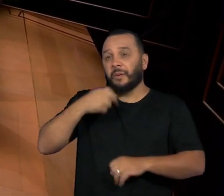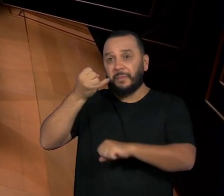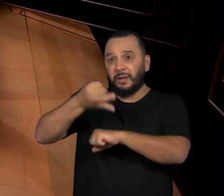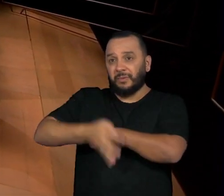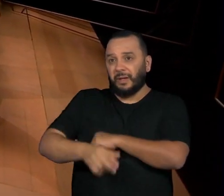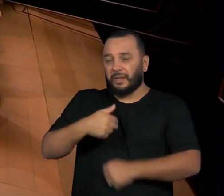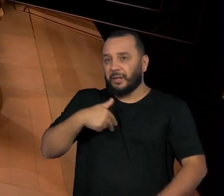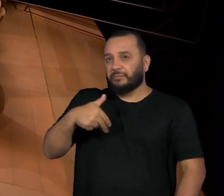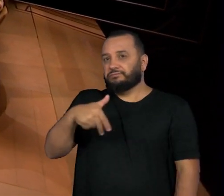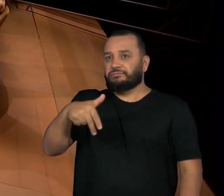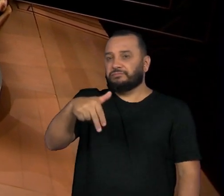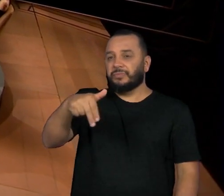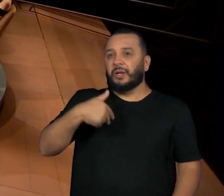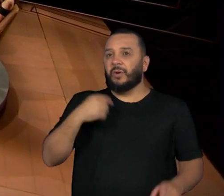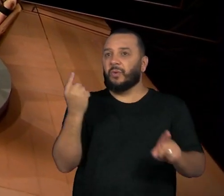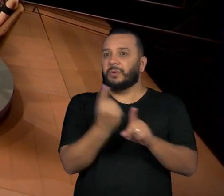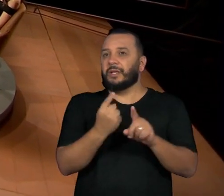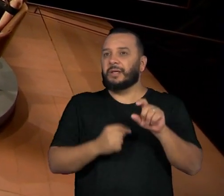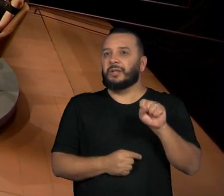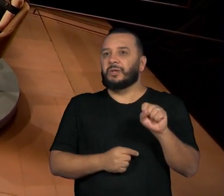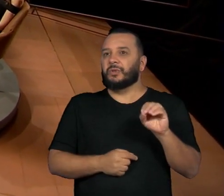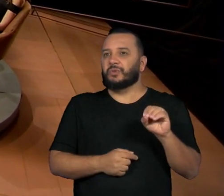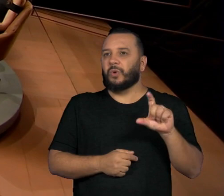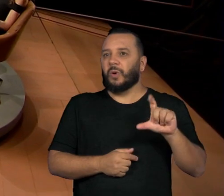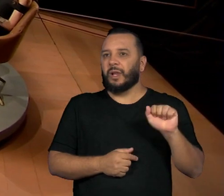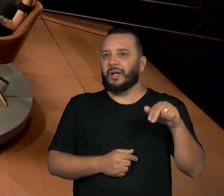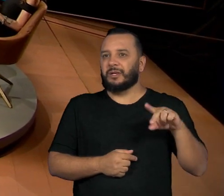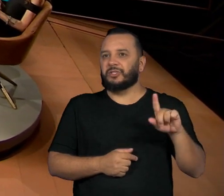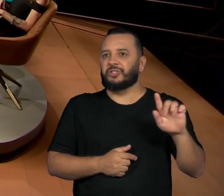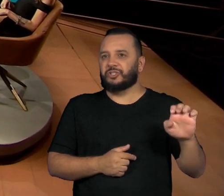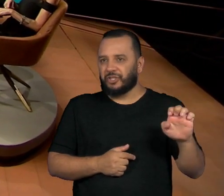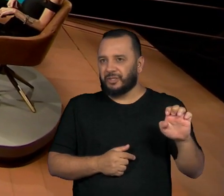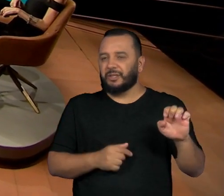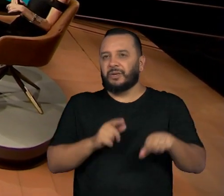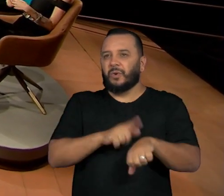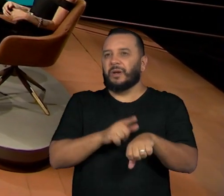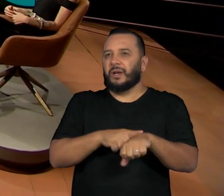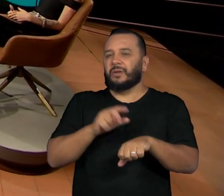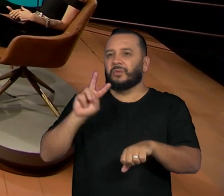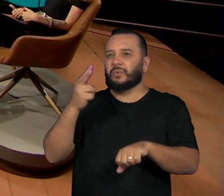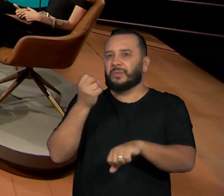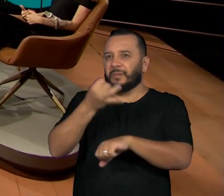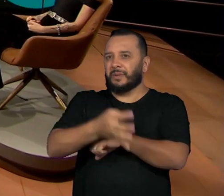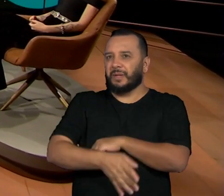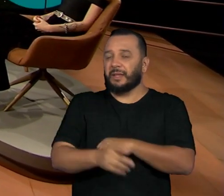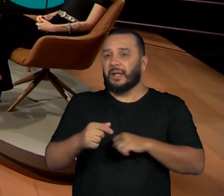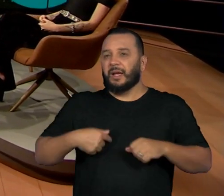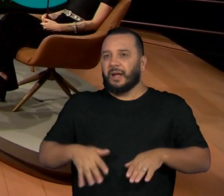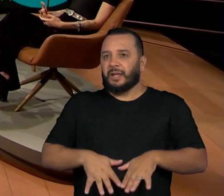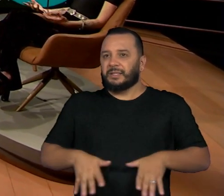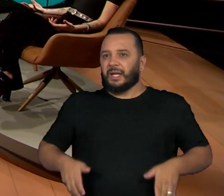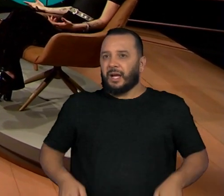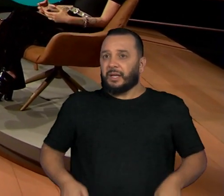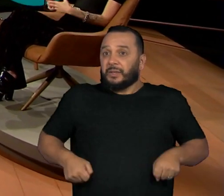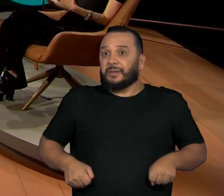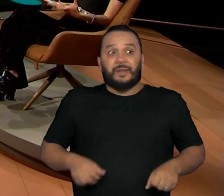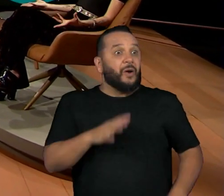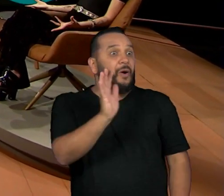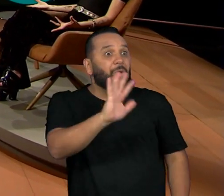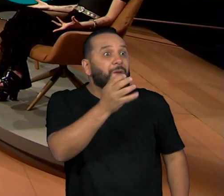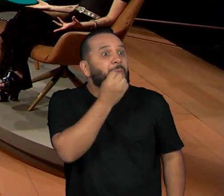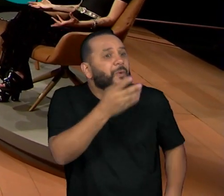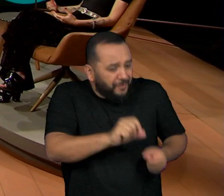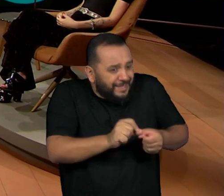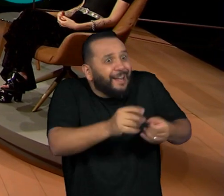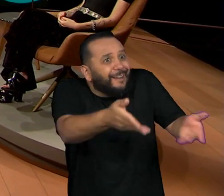madrugada e encontrei a Solange na esquina. Tipo 2h, assim, com um vestido muito curto. E eu falei, Solange, o que você está